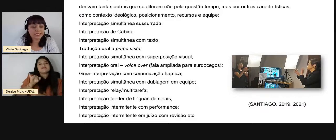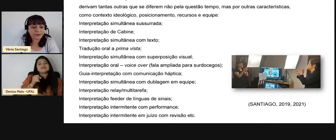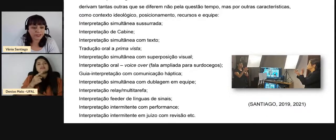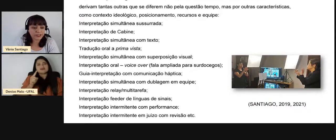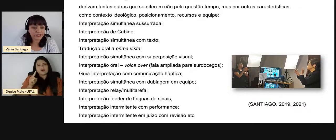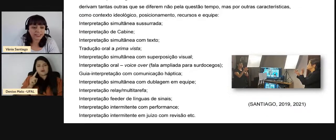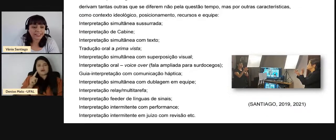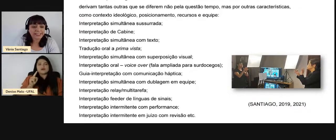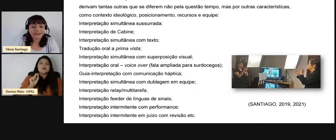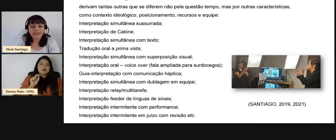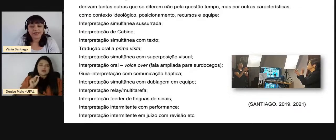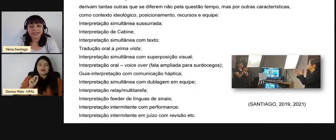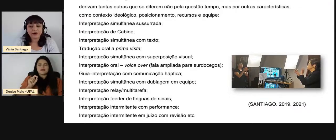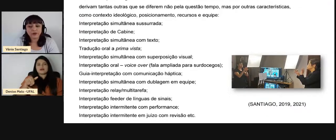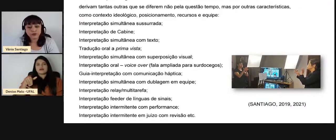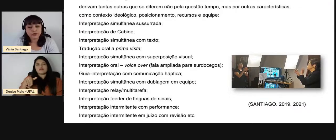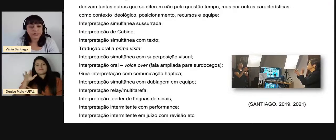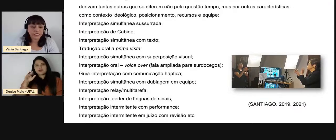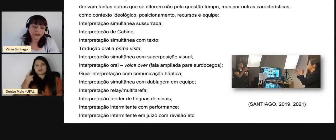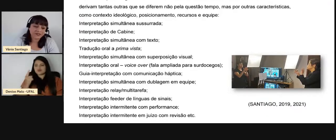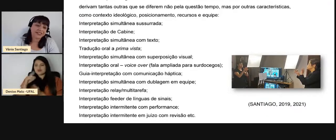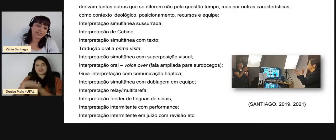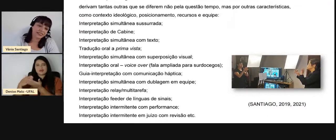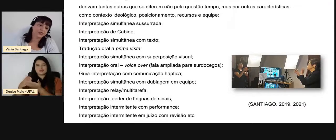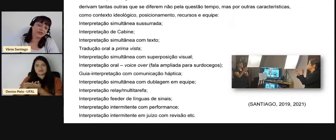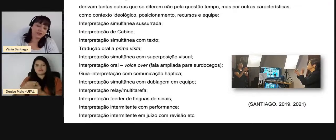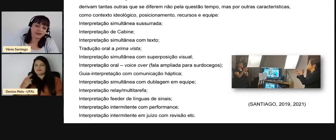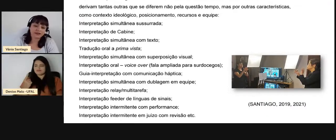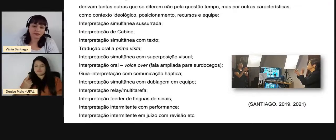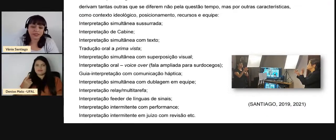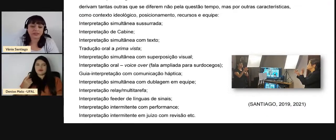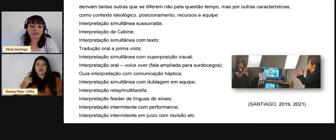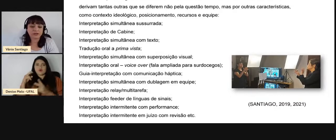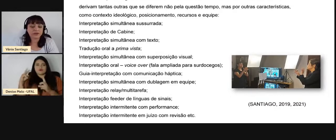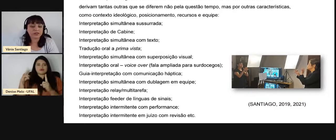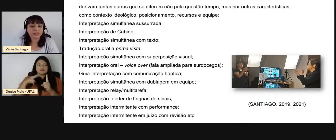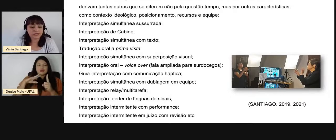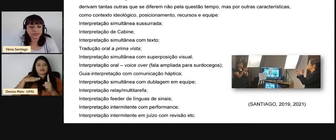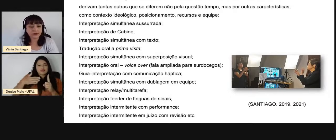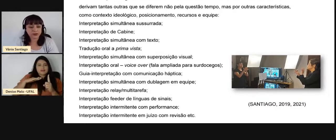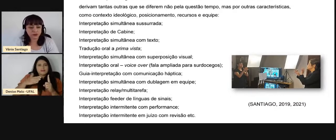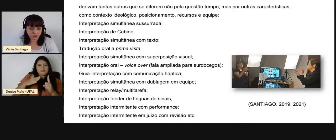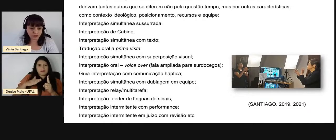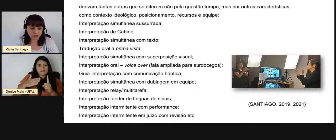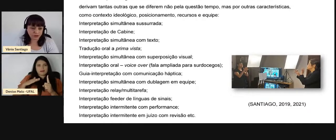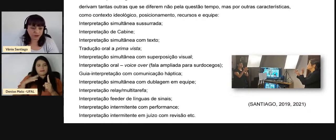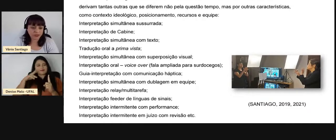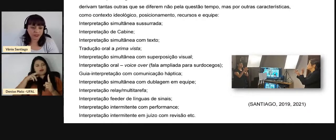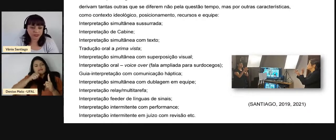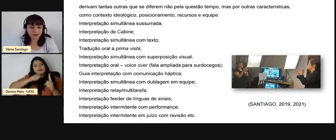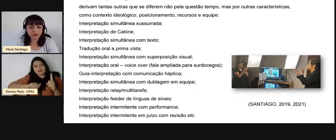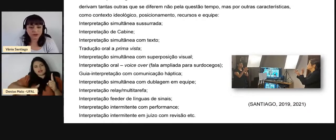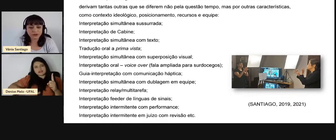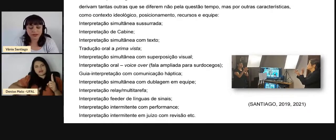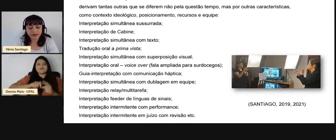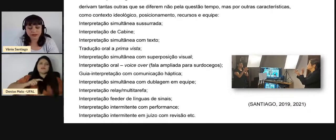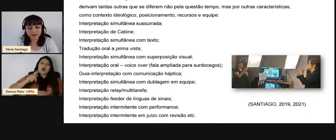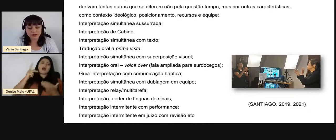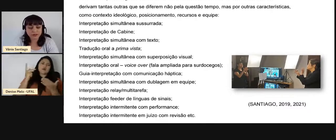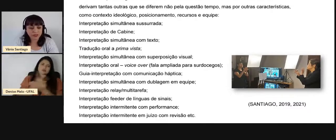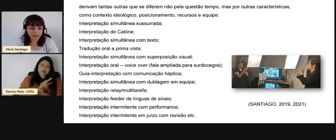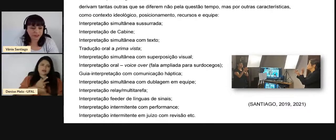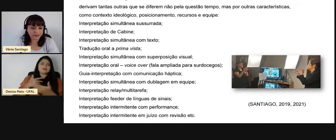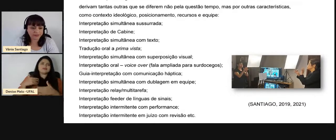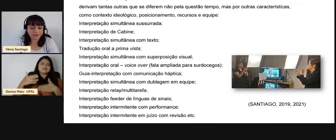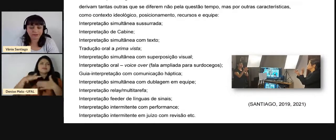de um intérprete, um fazendo a validação e interpretação do que está sendo dito. Isso acontece muito na área